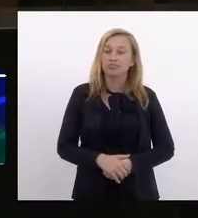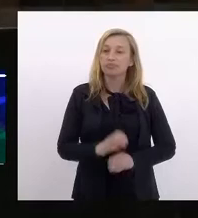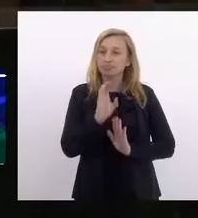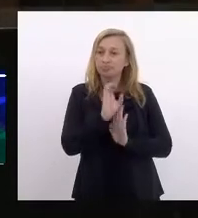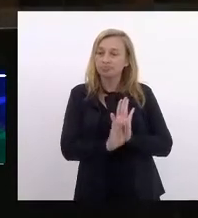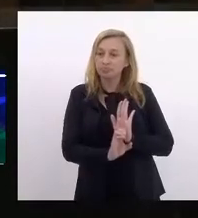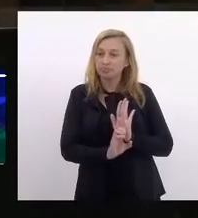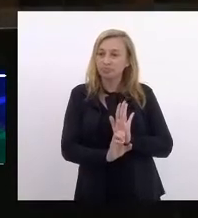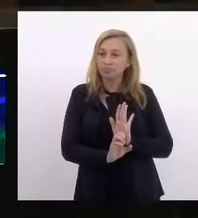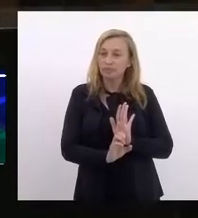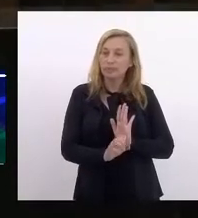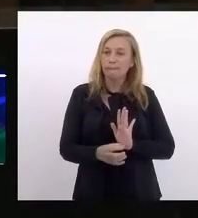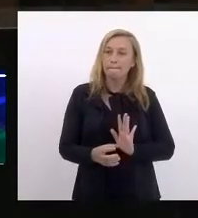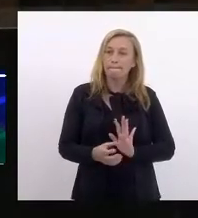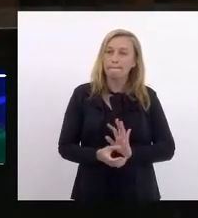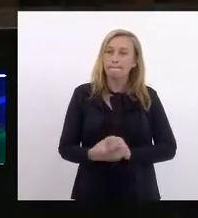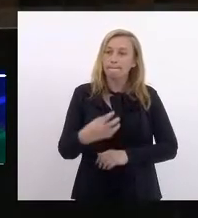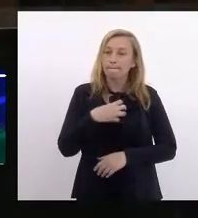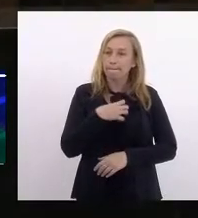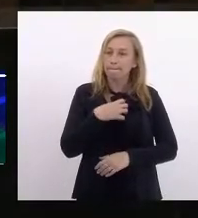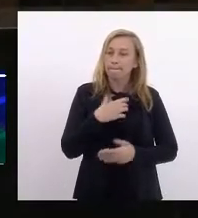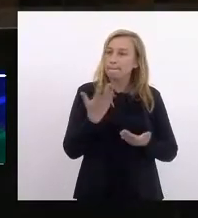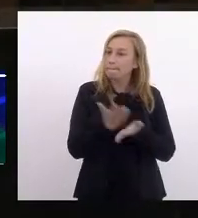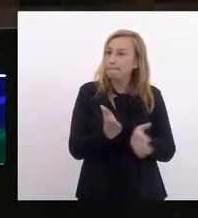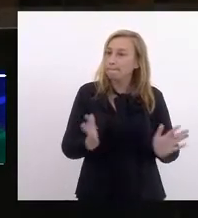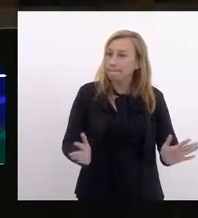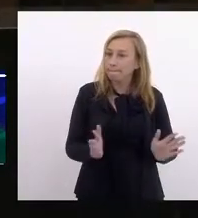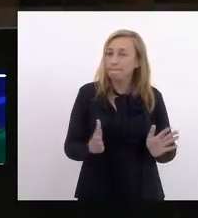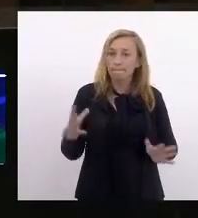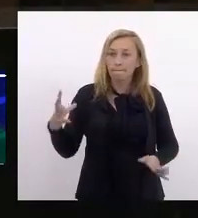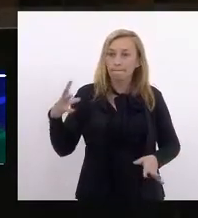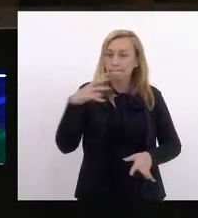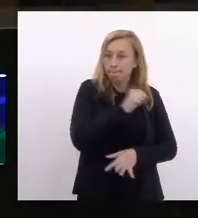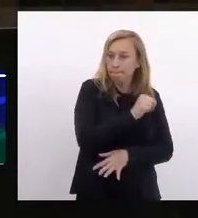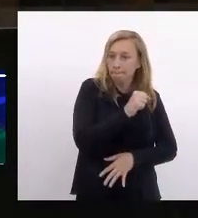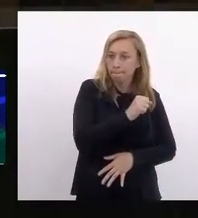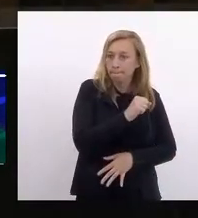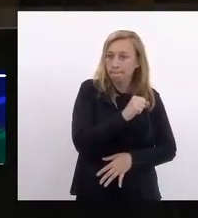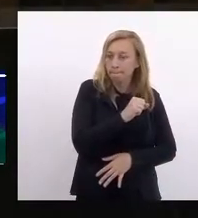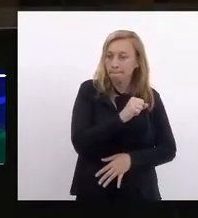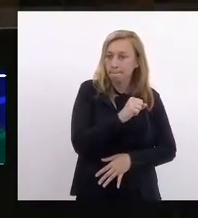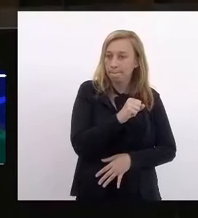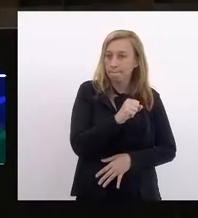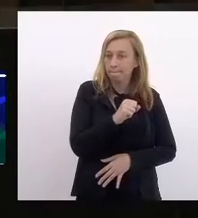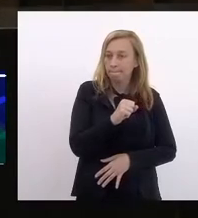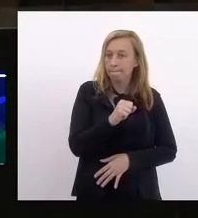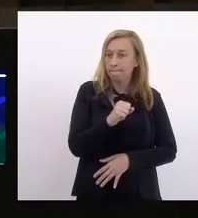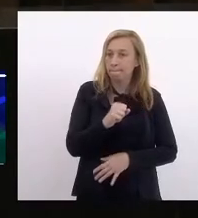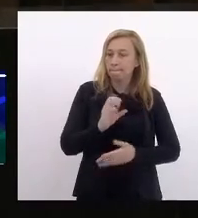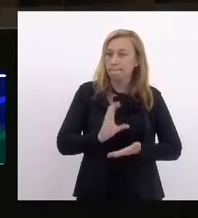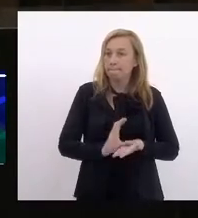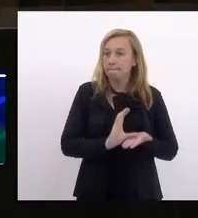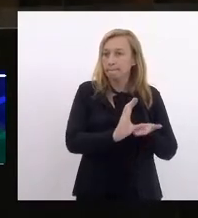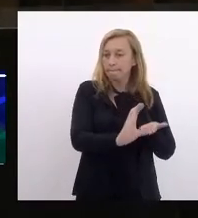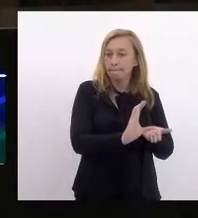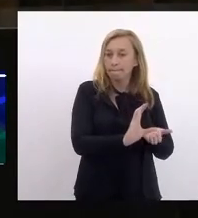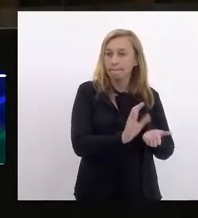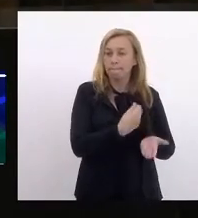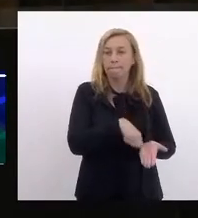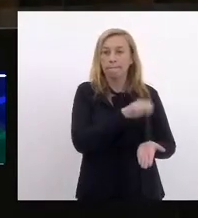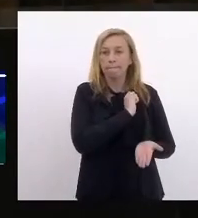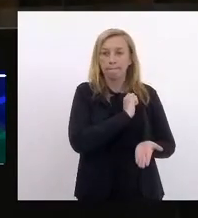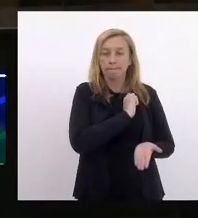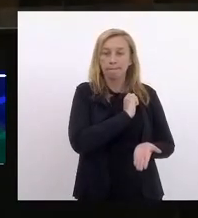emenda no sentido de terminar imediatamente com a concessão de benefícios fiscais